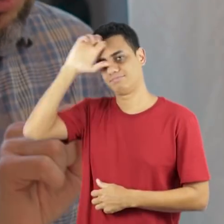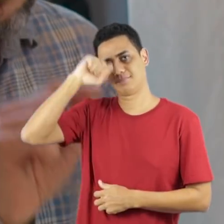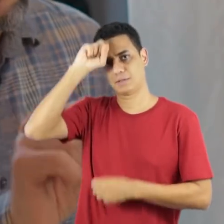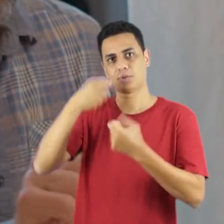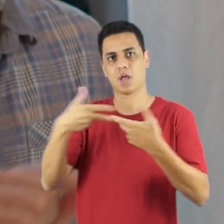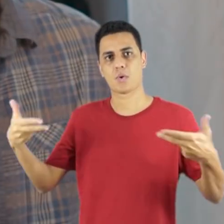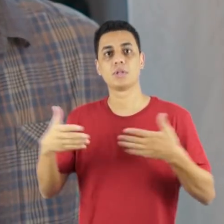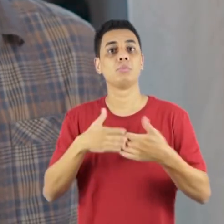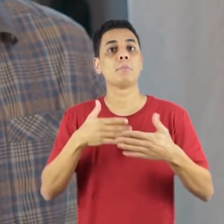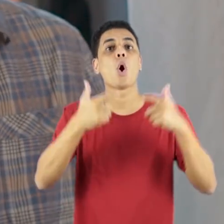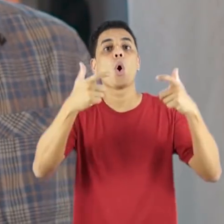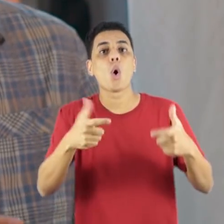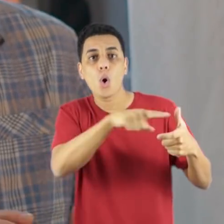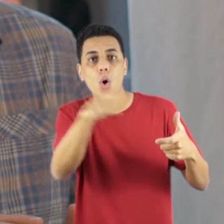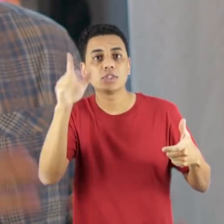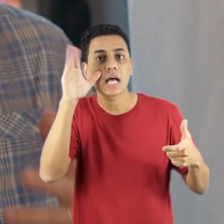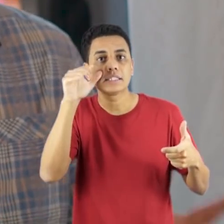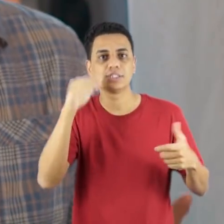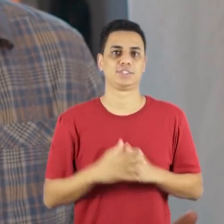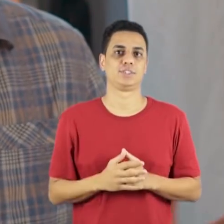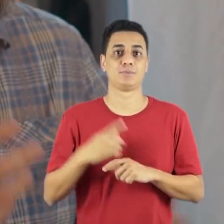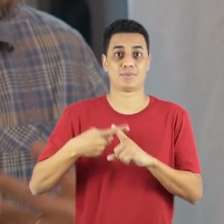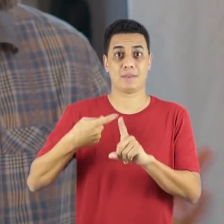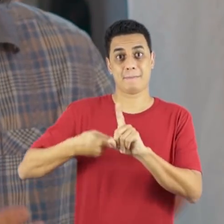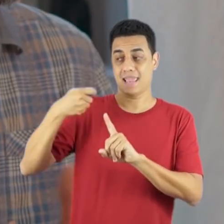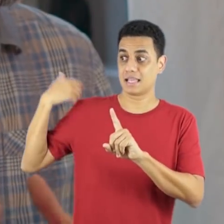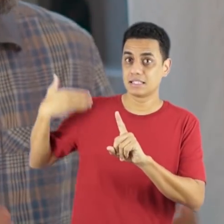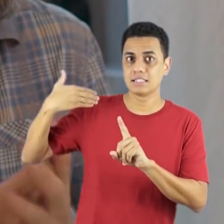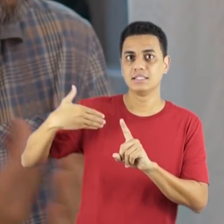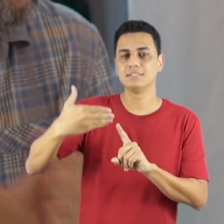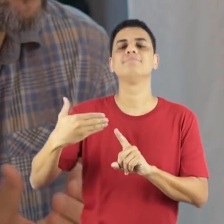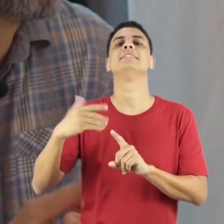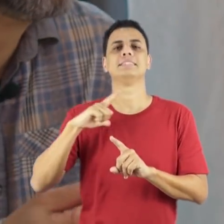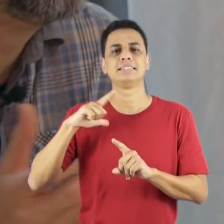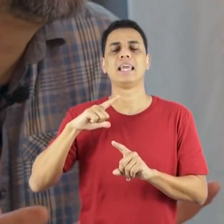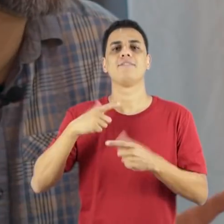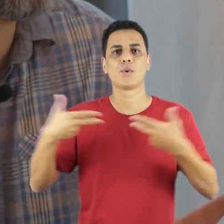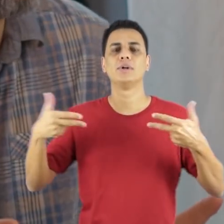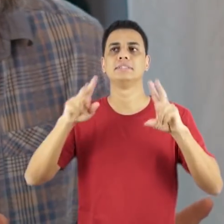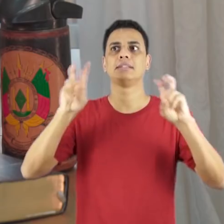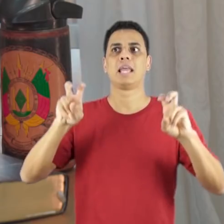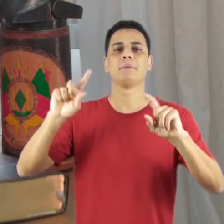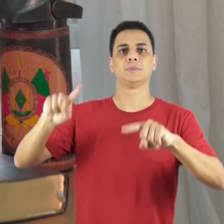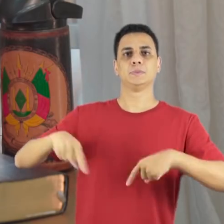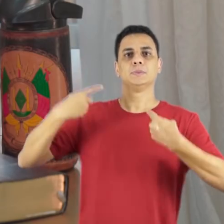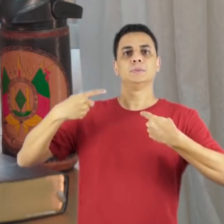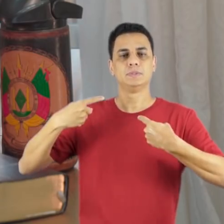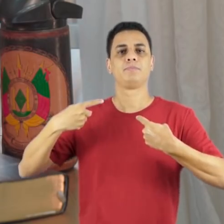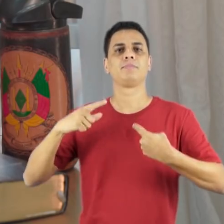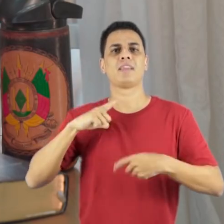de onde você está assistindo essa mensagem, nos últimos meses todos temos sido confrontados de inúmeras formas. A fé,